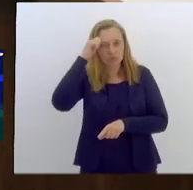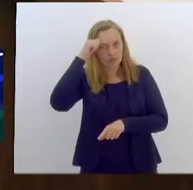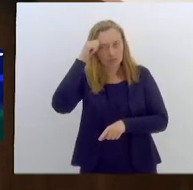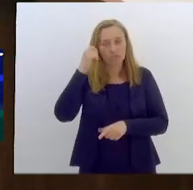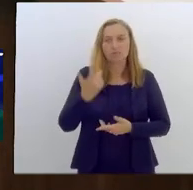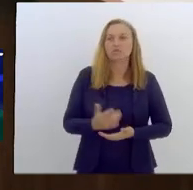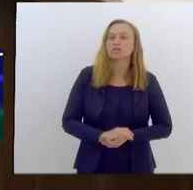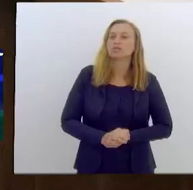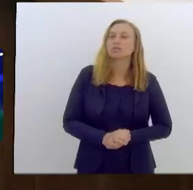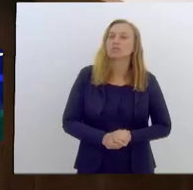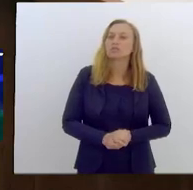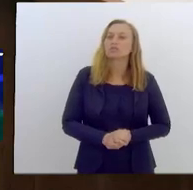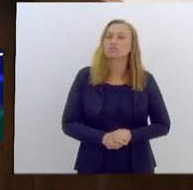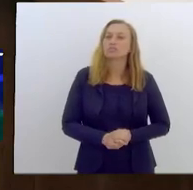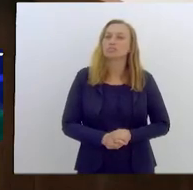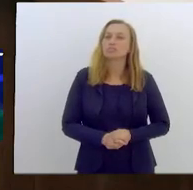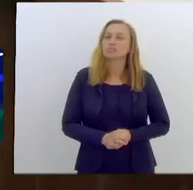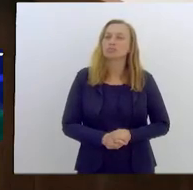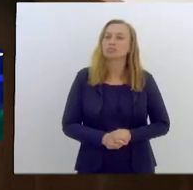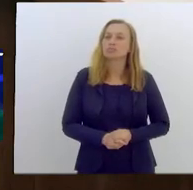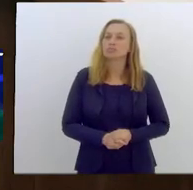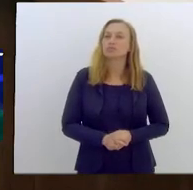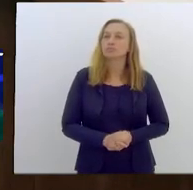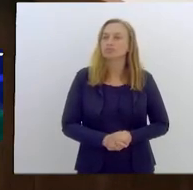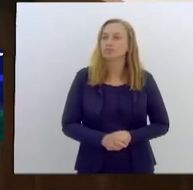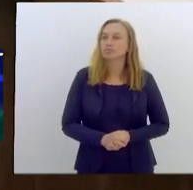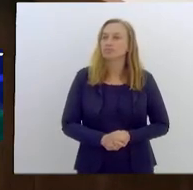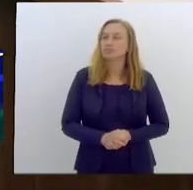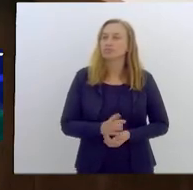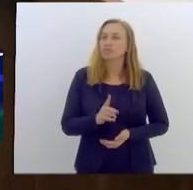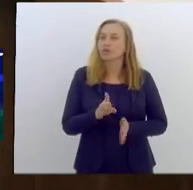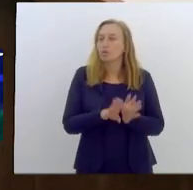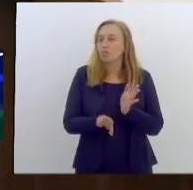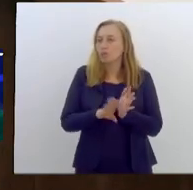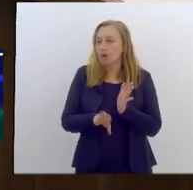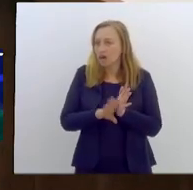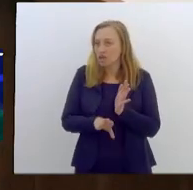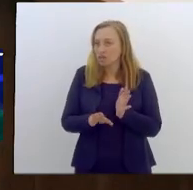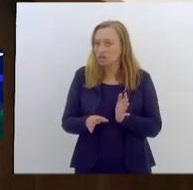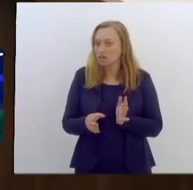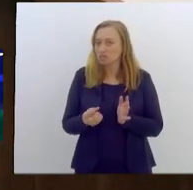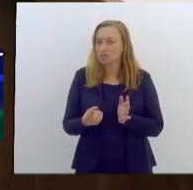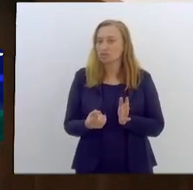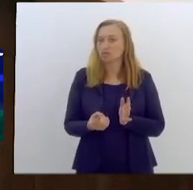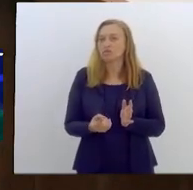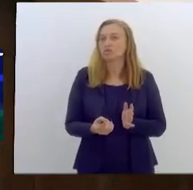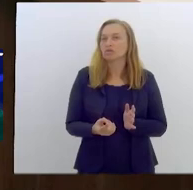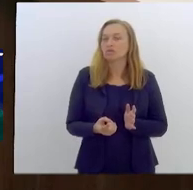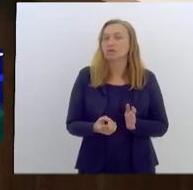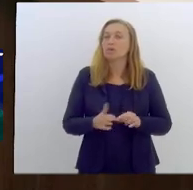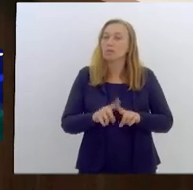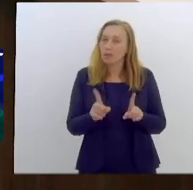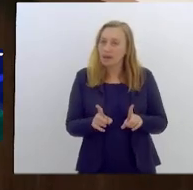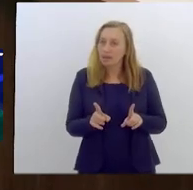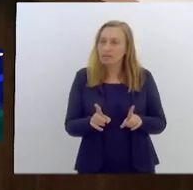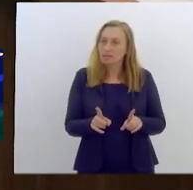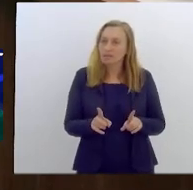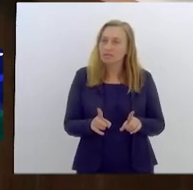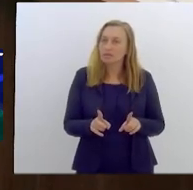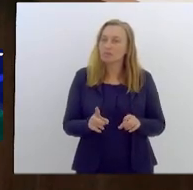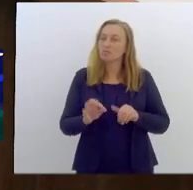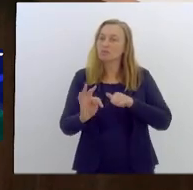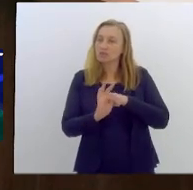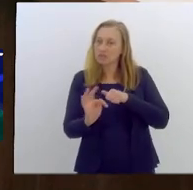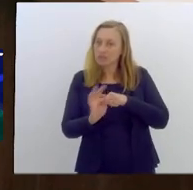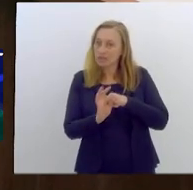que a gente traz aqui não é um custo extra para a nossa peça orçamentária, mas um elemento